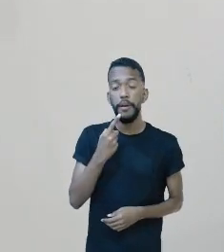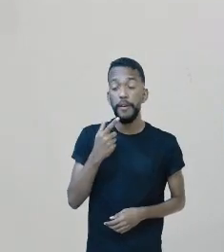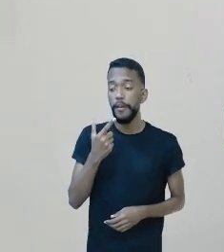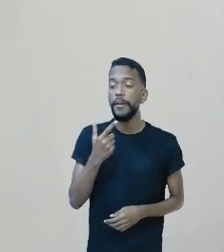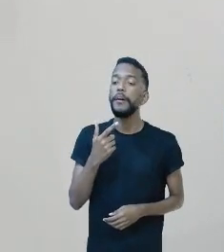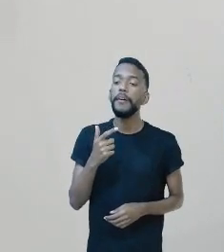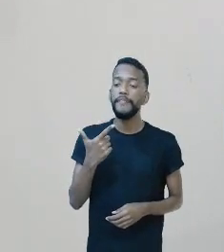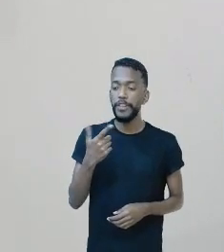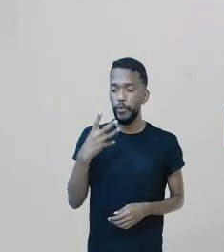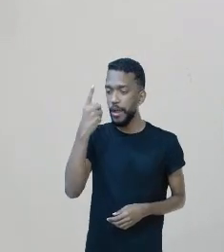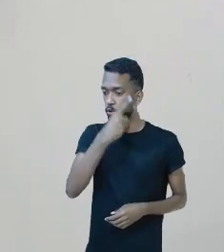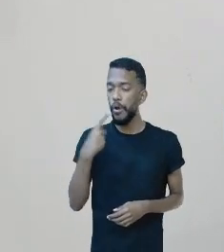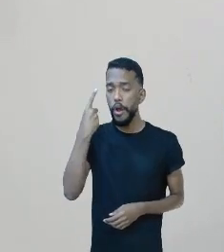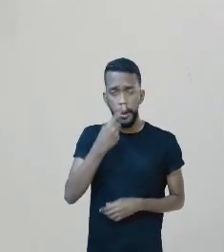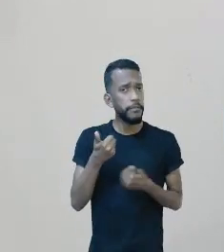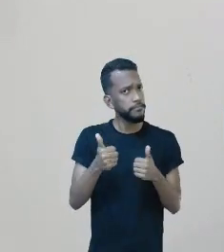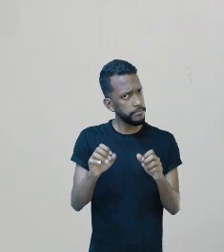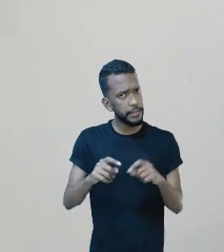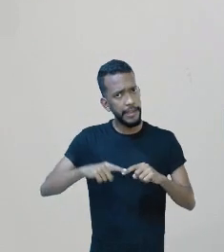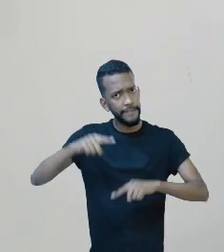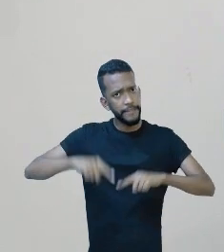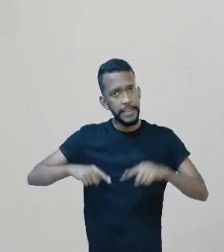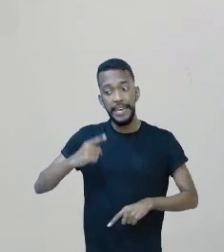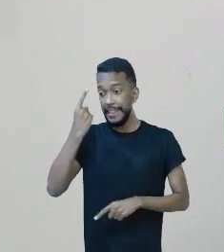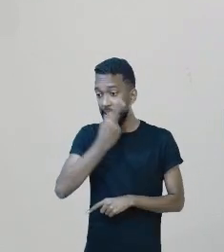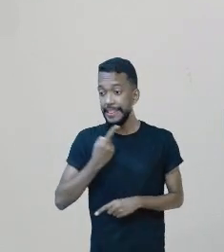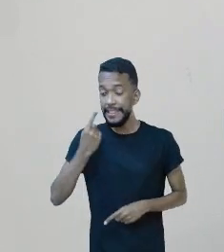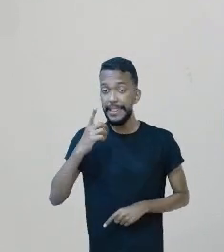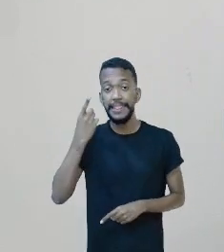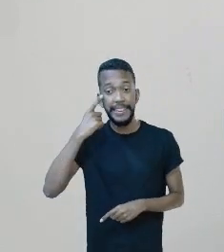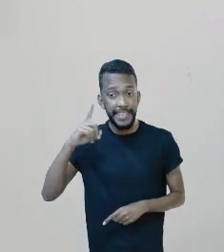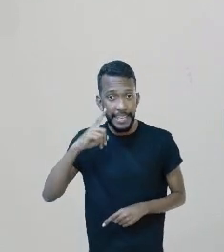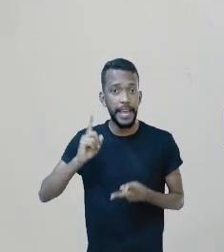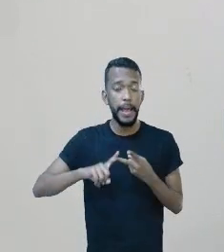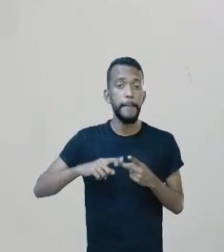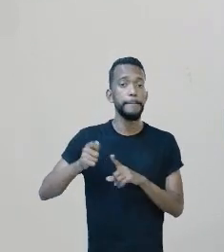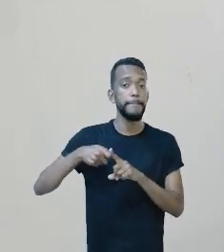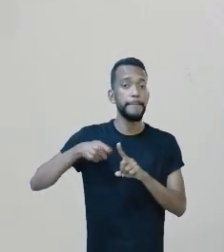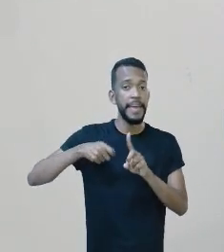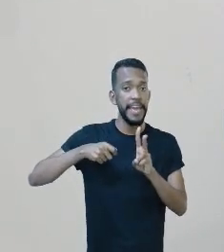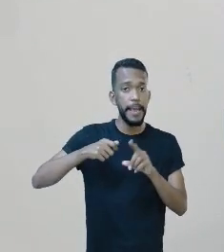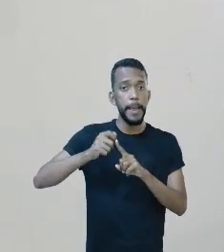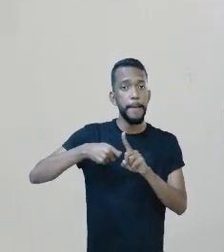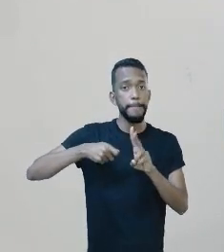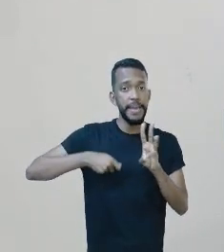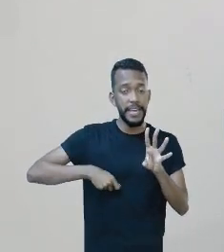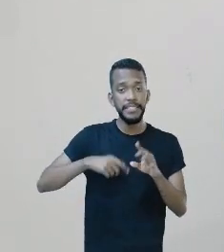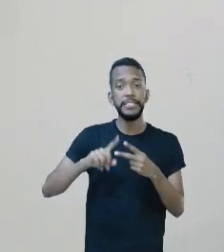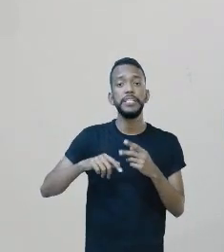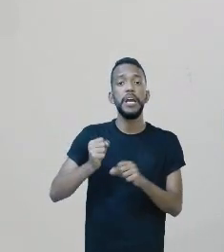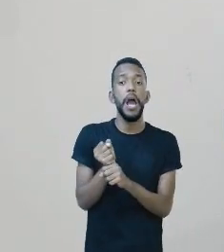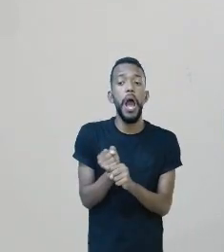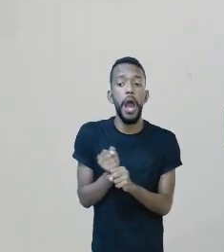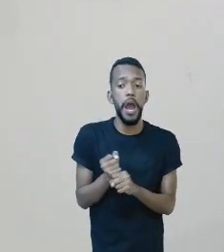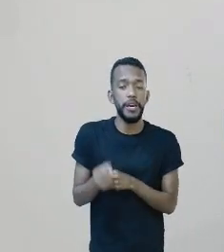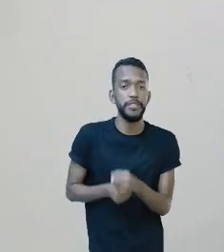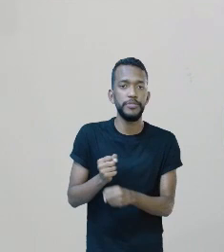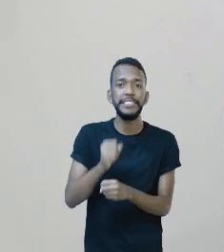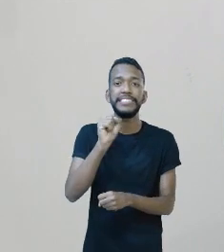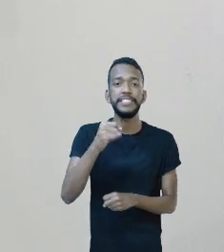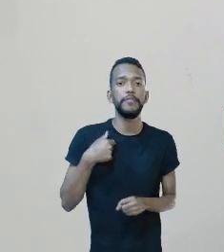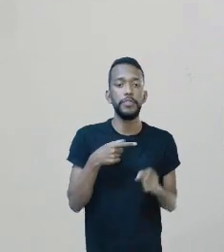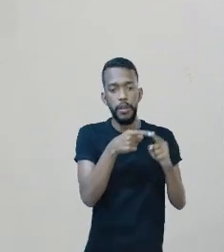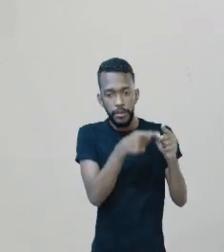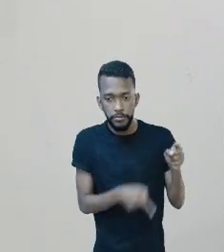por isso que a gente tem uma variação de dias, meses e anos. Porque imagina se a gente contasse os dias